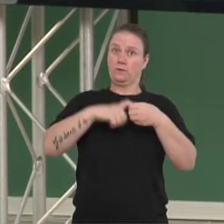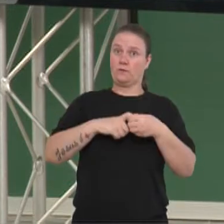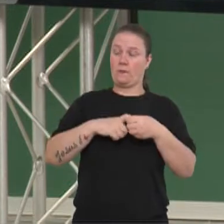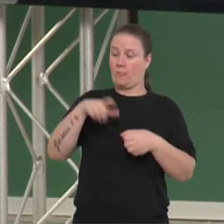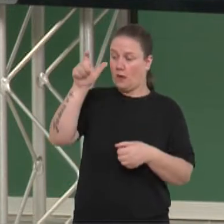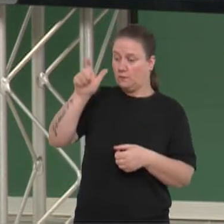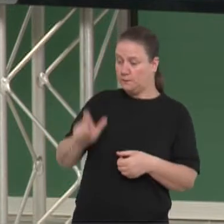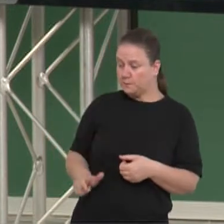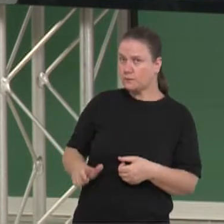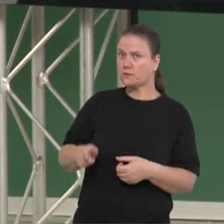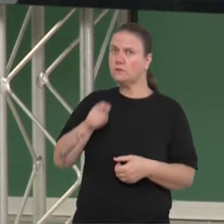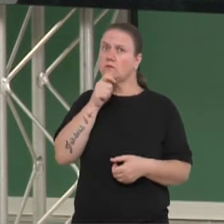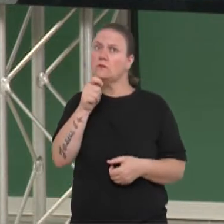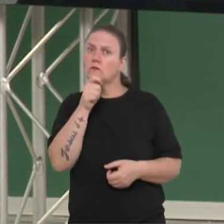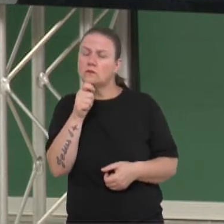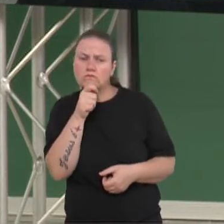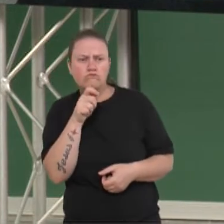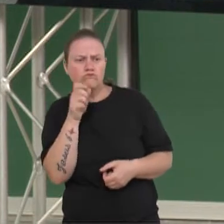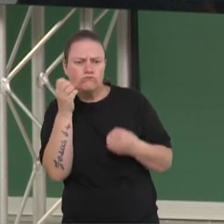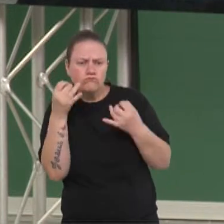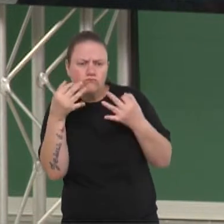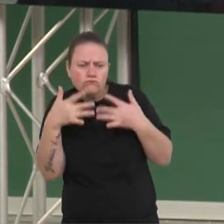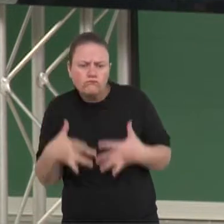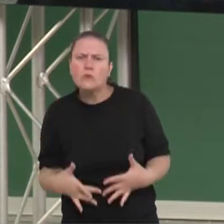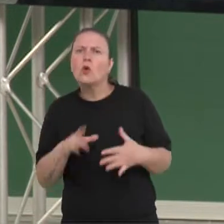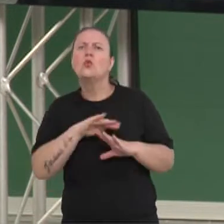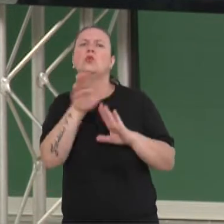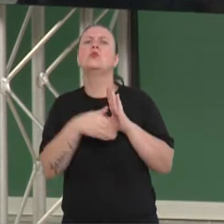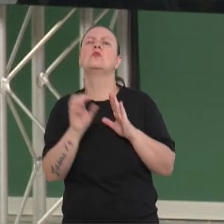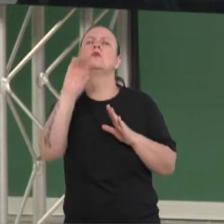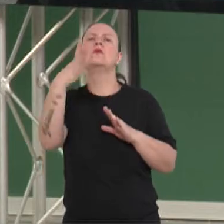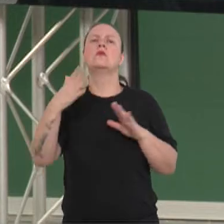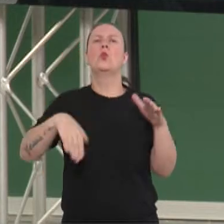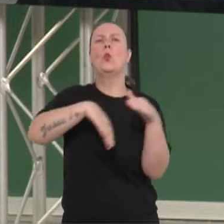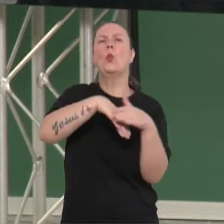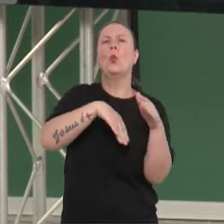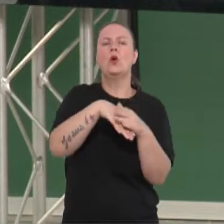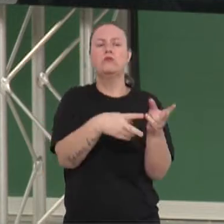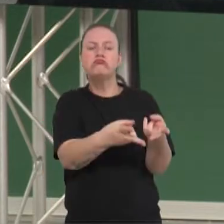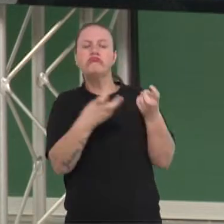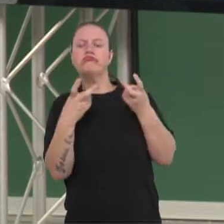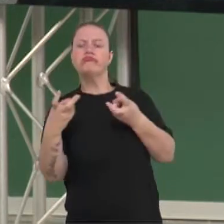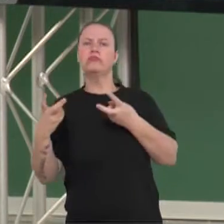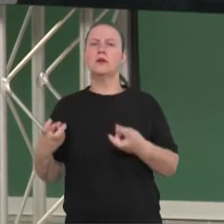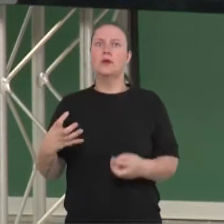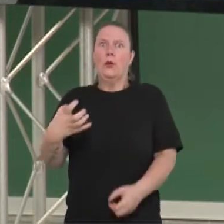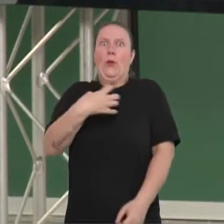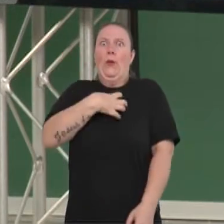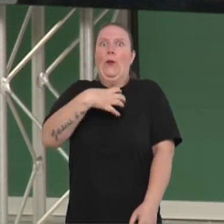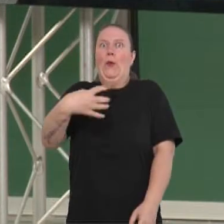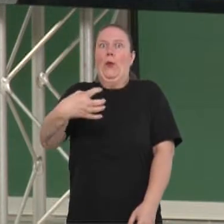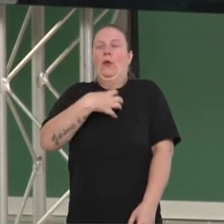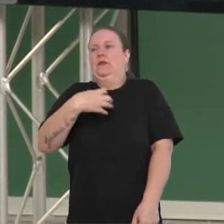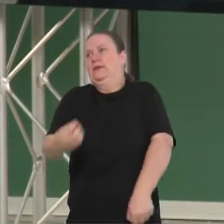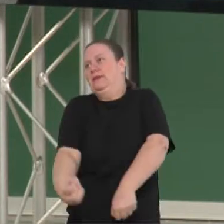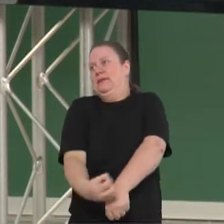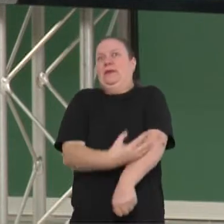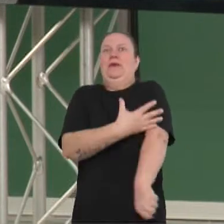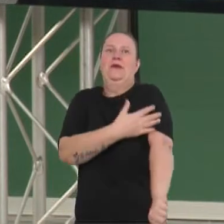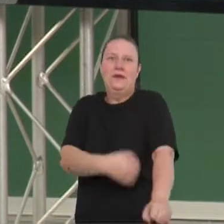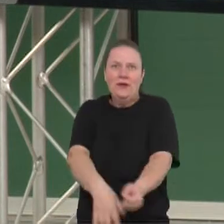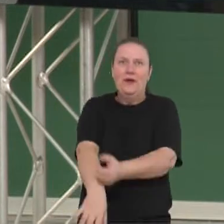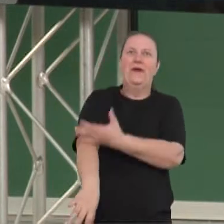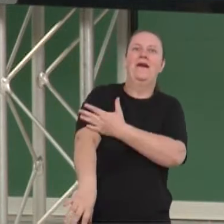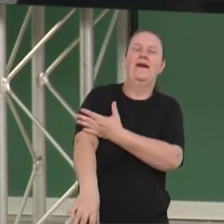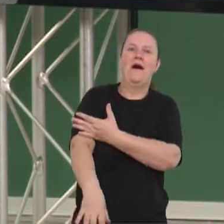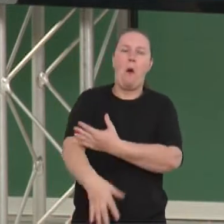voz dele que nós ouvimos o tempo todo, nós podemos perceber a emoção que vai tomando conta dele. O